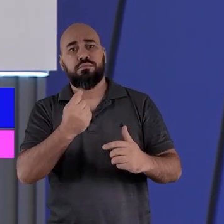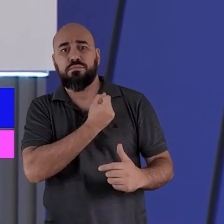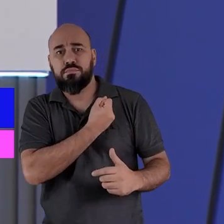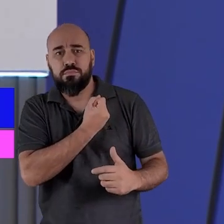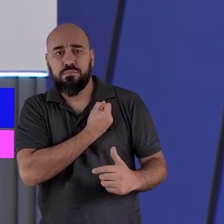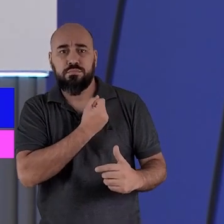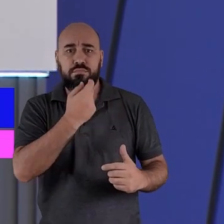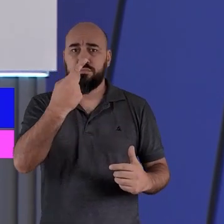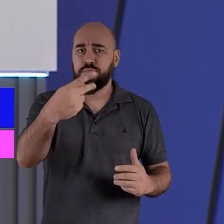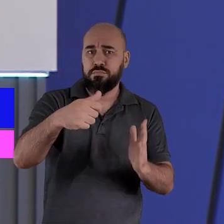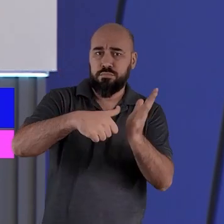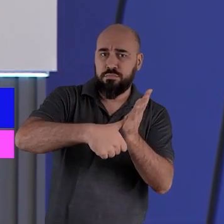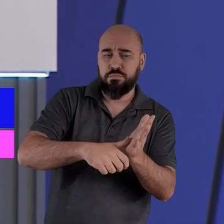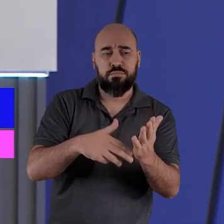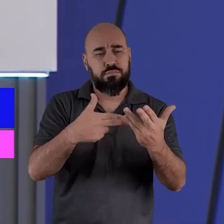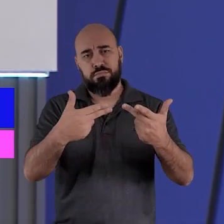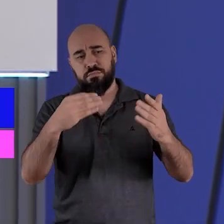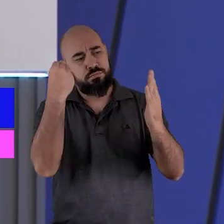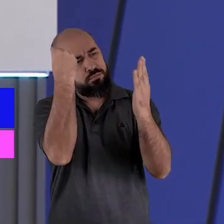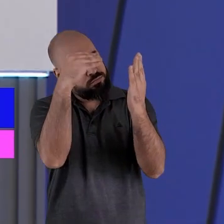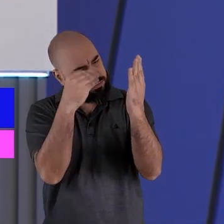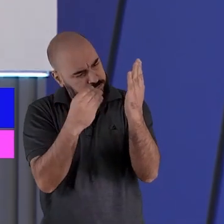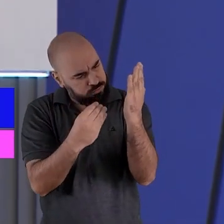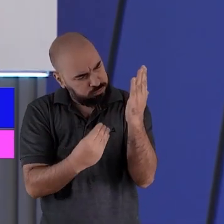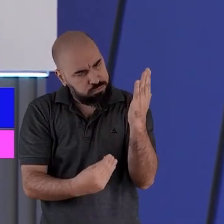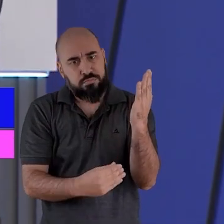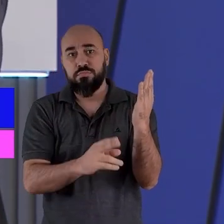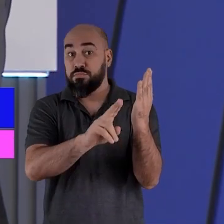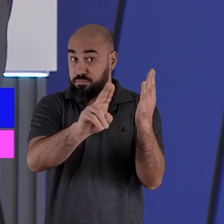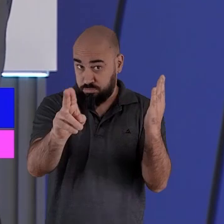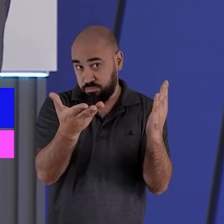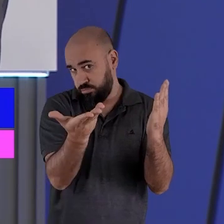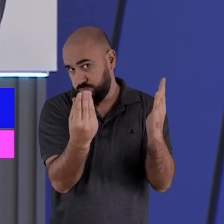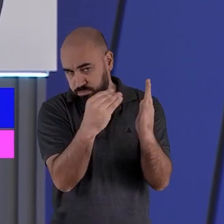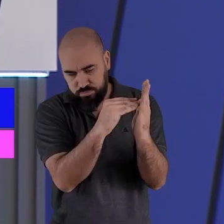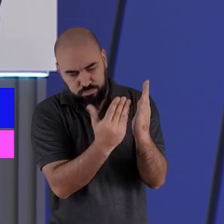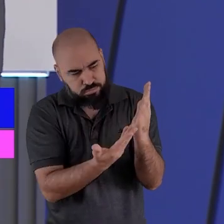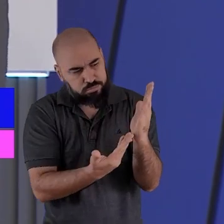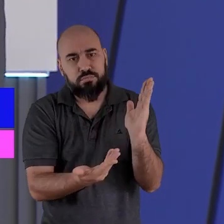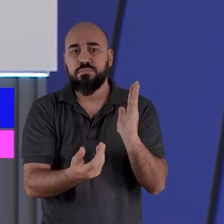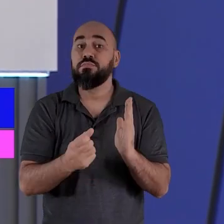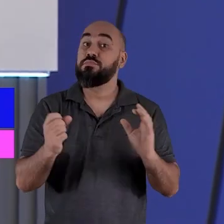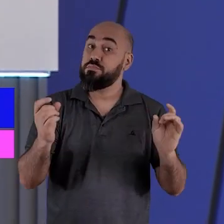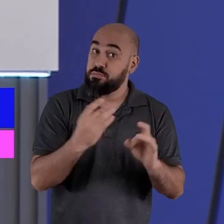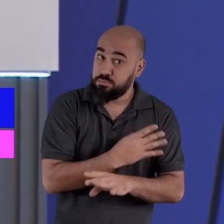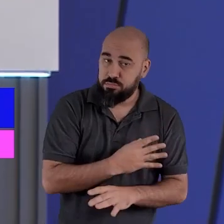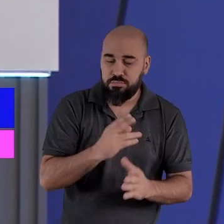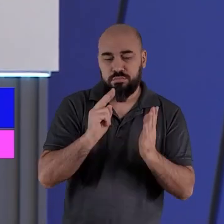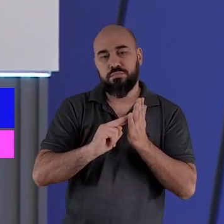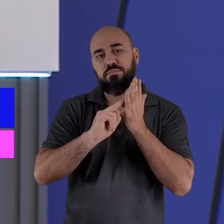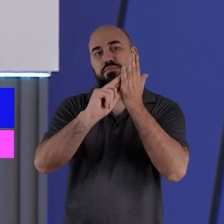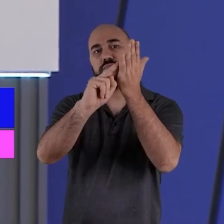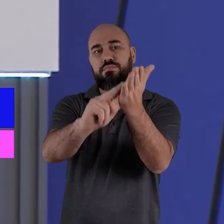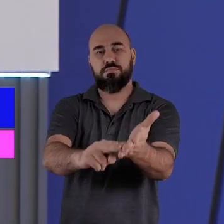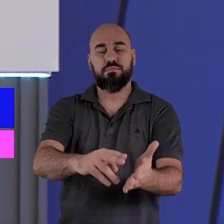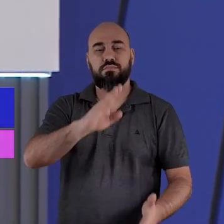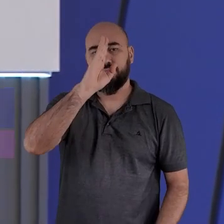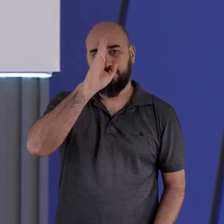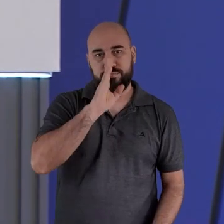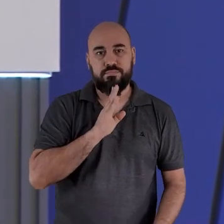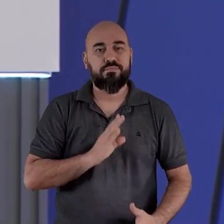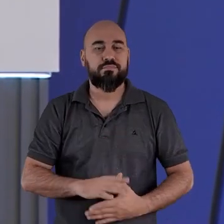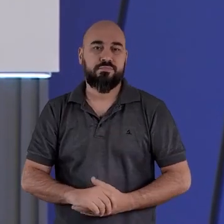bíblica e esse material chega até você e você se torna um dos nossos alunos, que é uma bênção, não tenha dúvidas